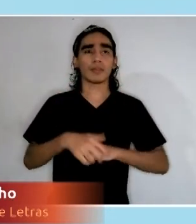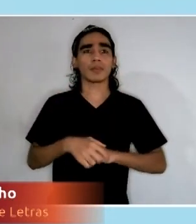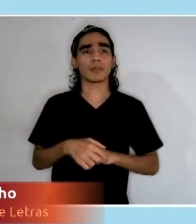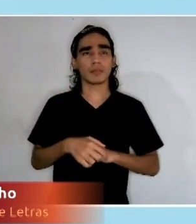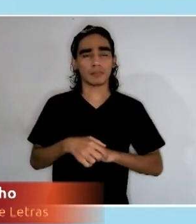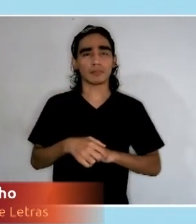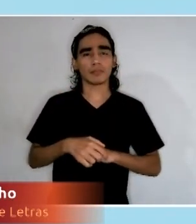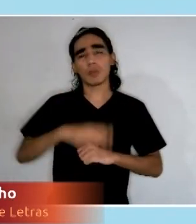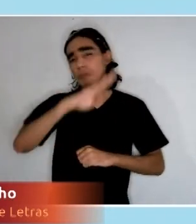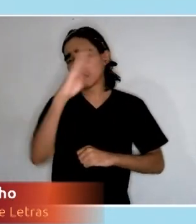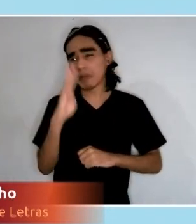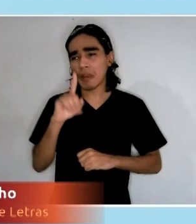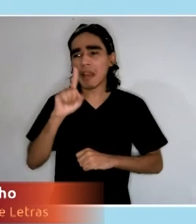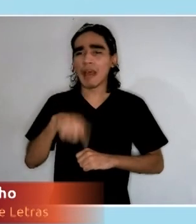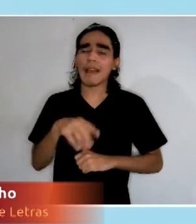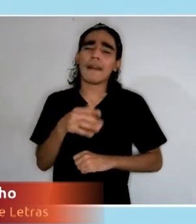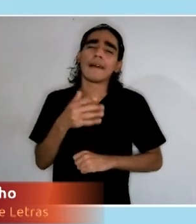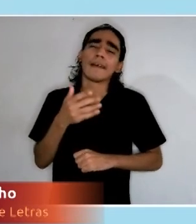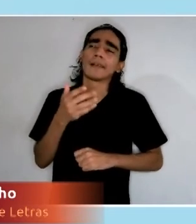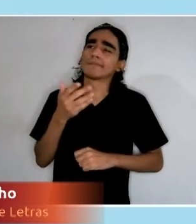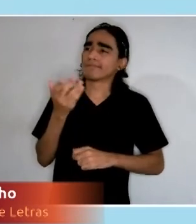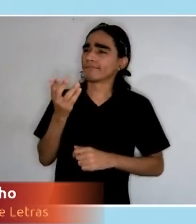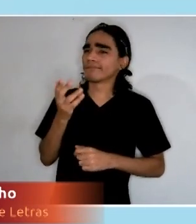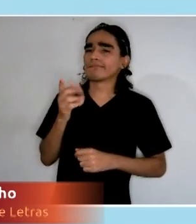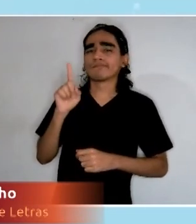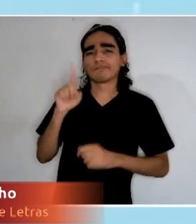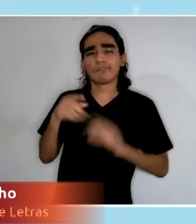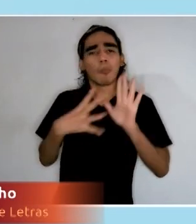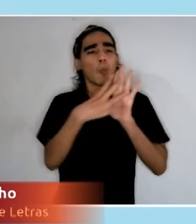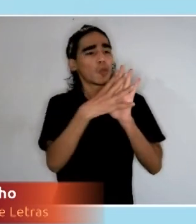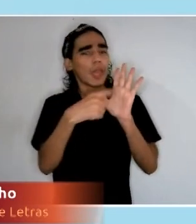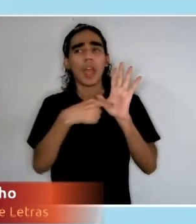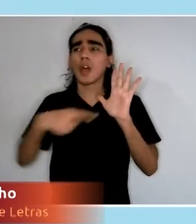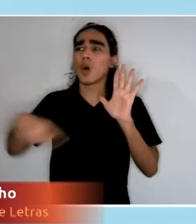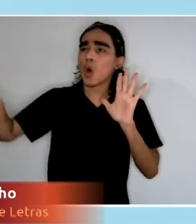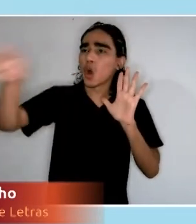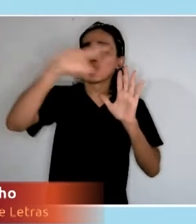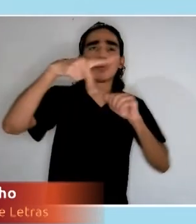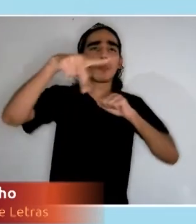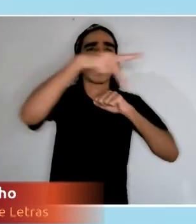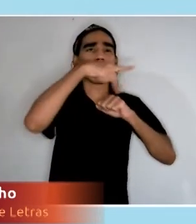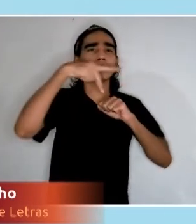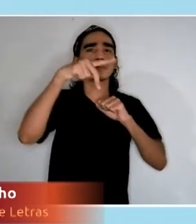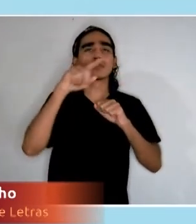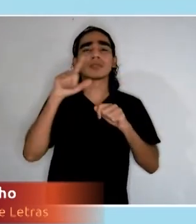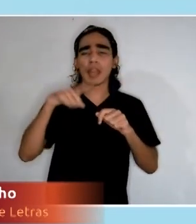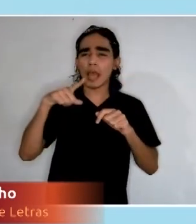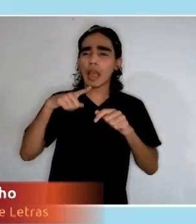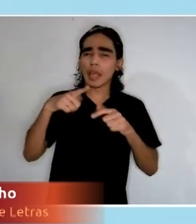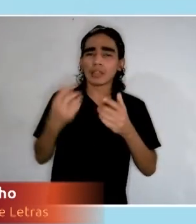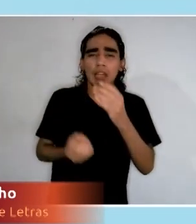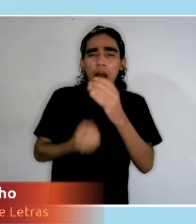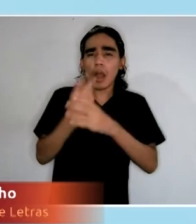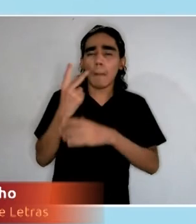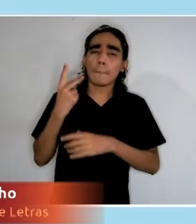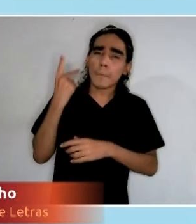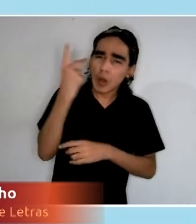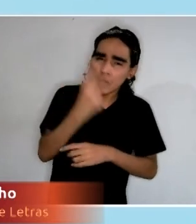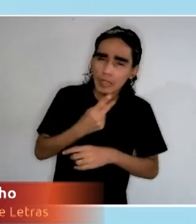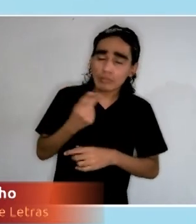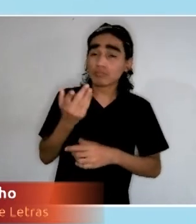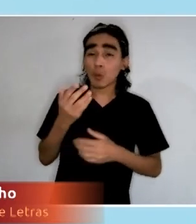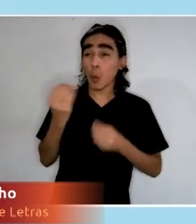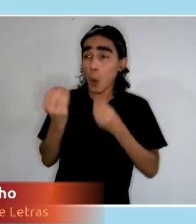coloquei o Brasil como um exemplo a ser seguido por outros países. E outros países criaram políticas de combate à fome, de combate à